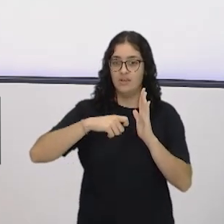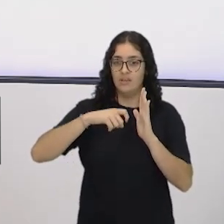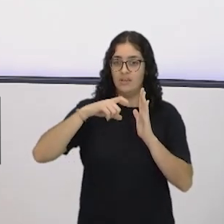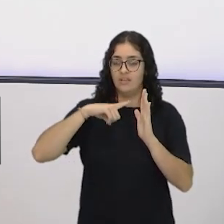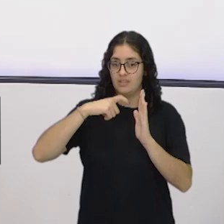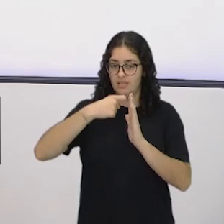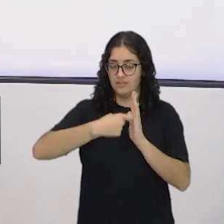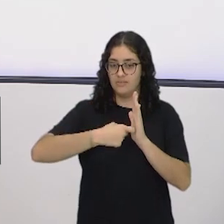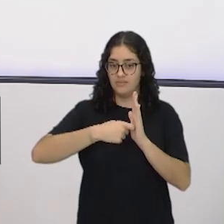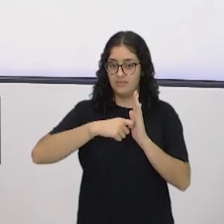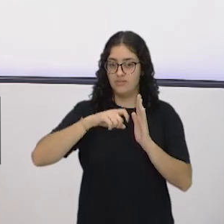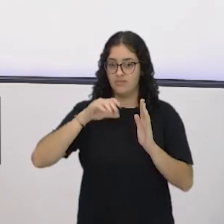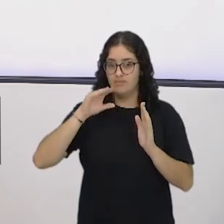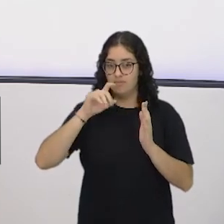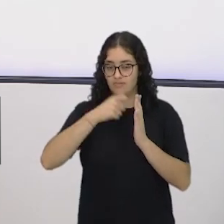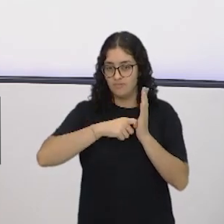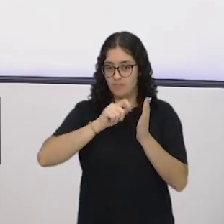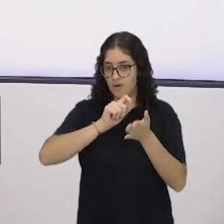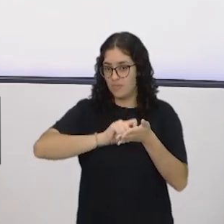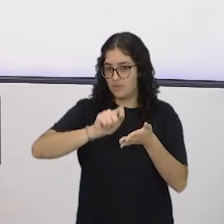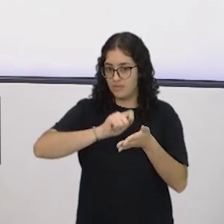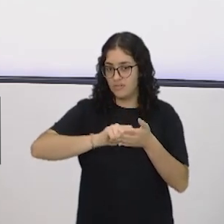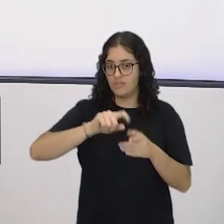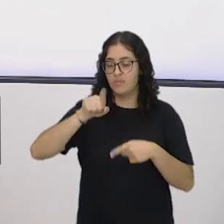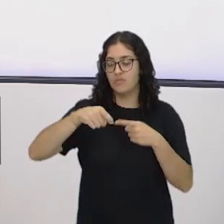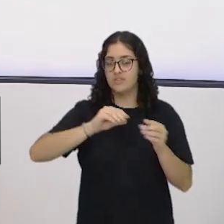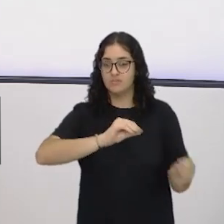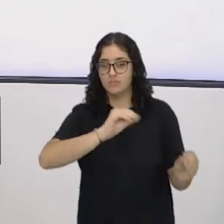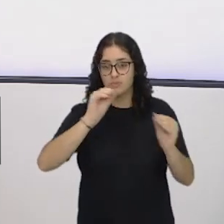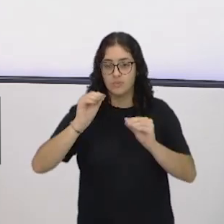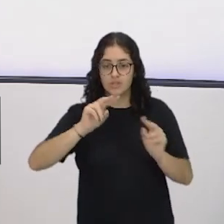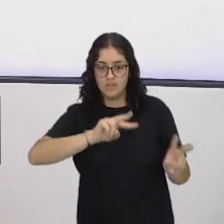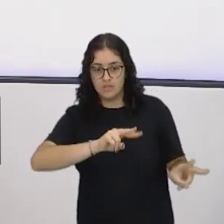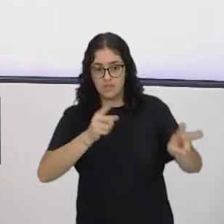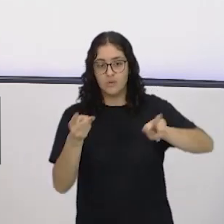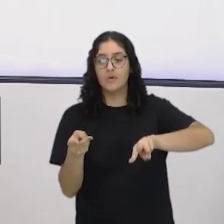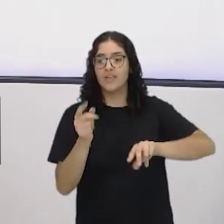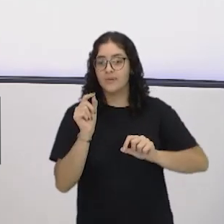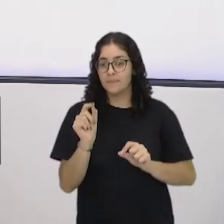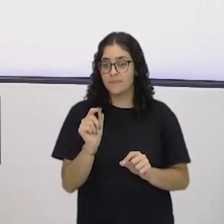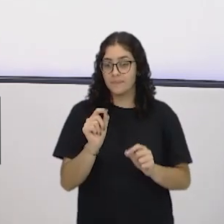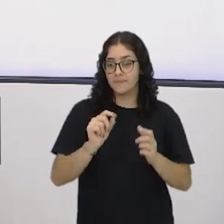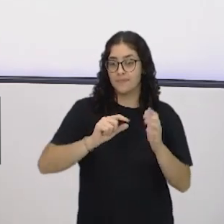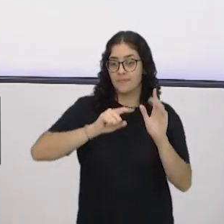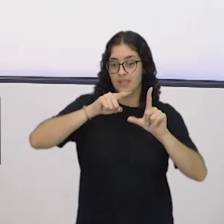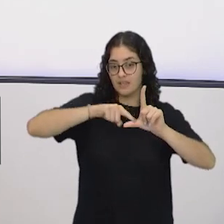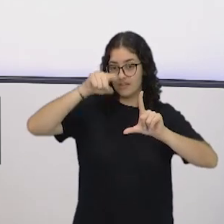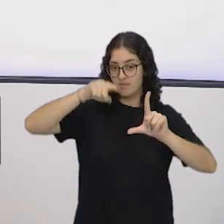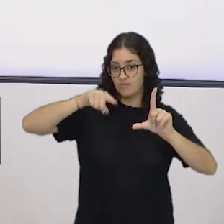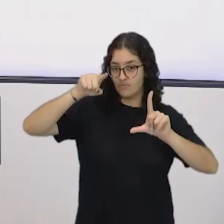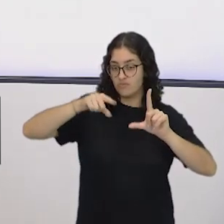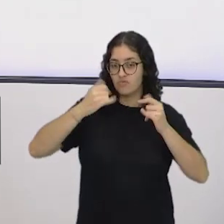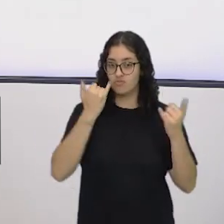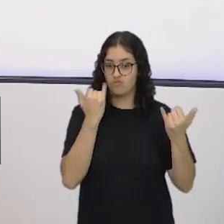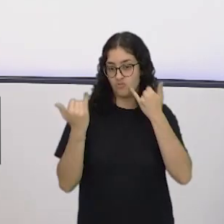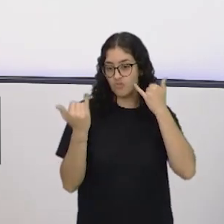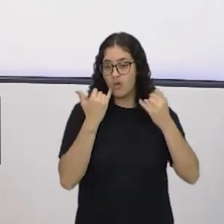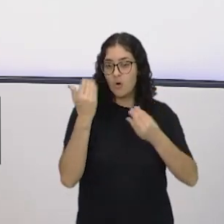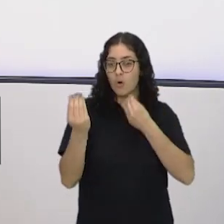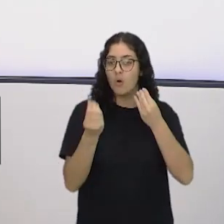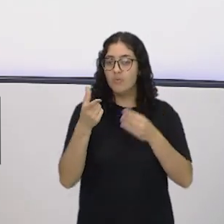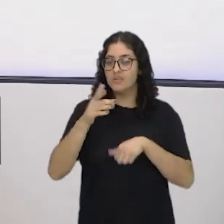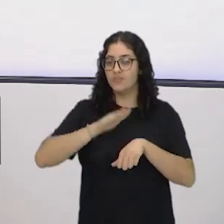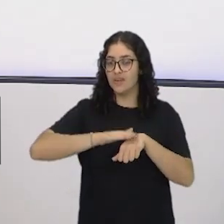texto verbal, muitas vezes, num infográfico. Né? E vice-versa, você alternar aí. Então, como você faz